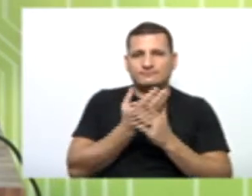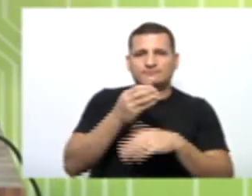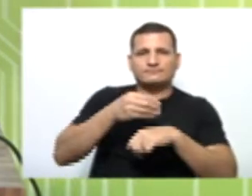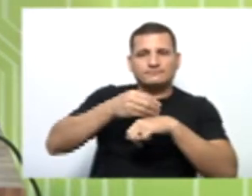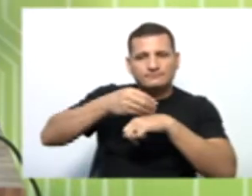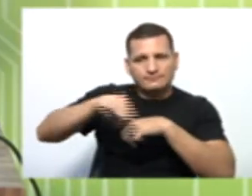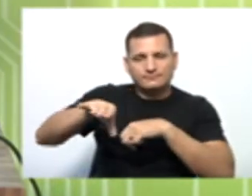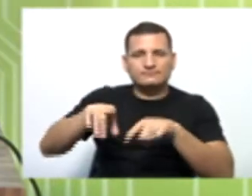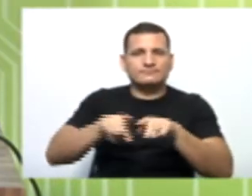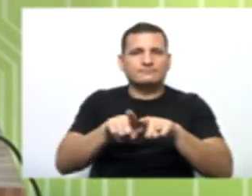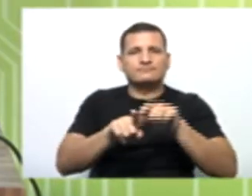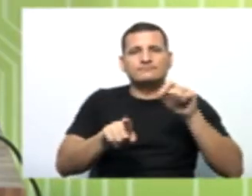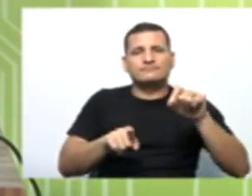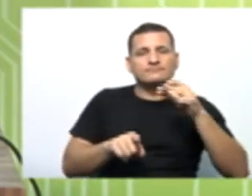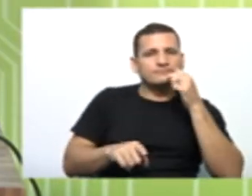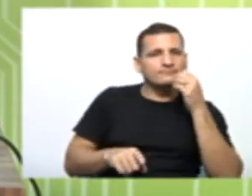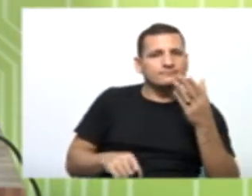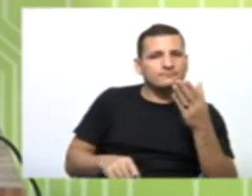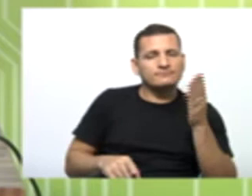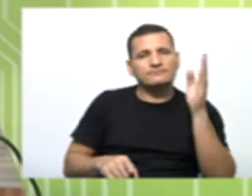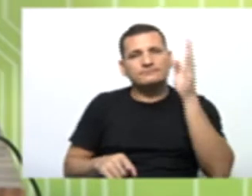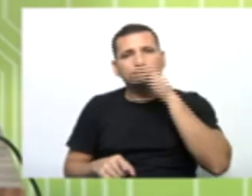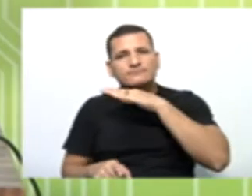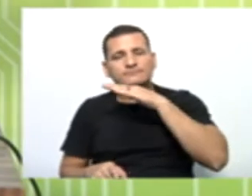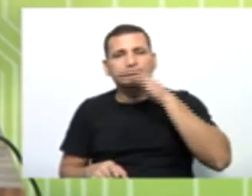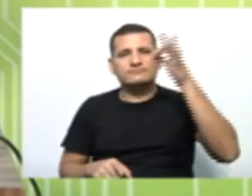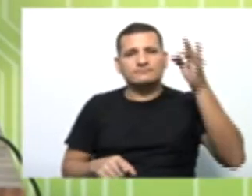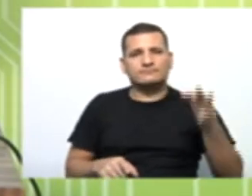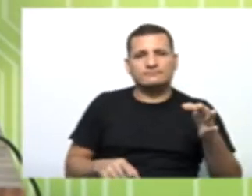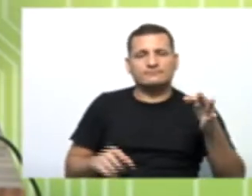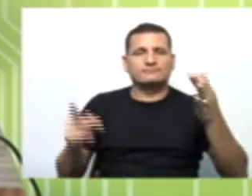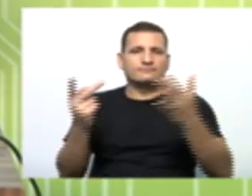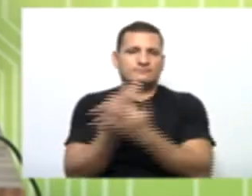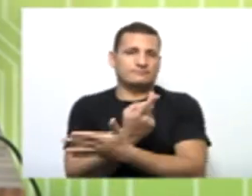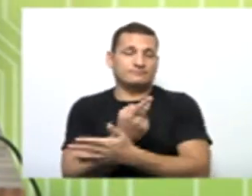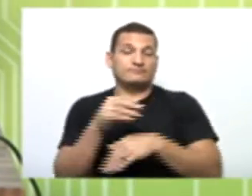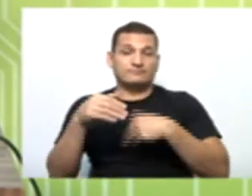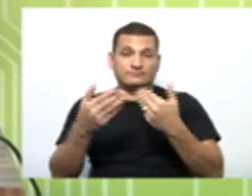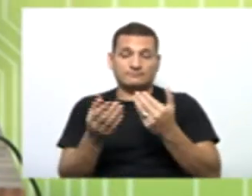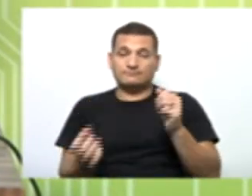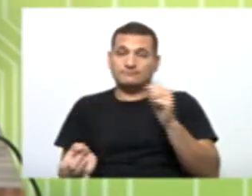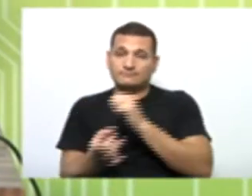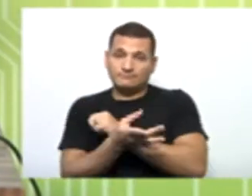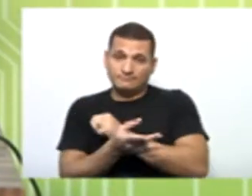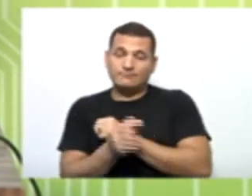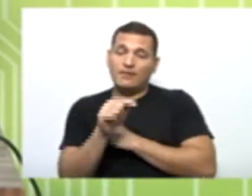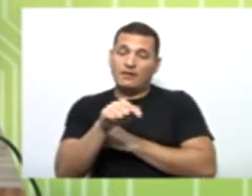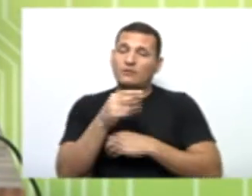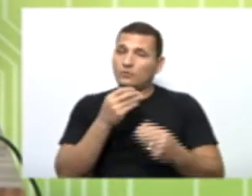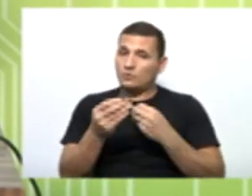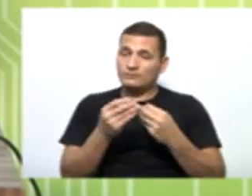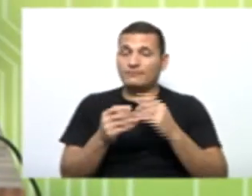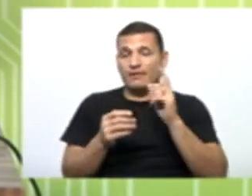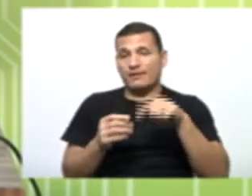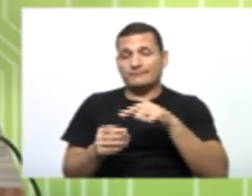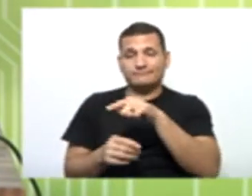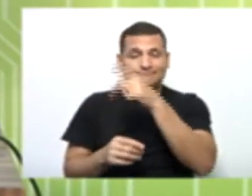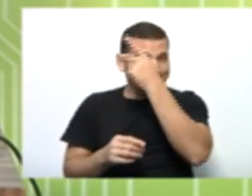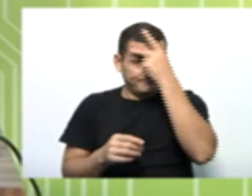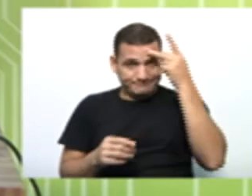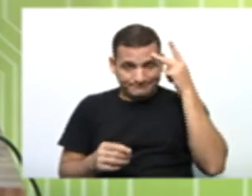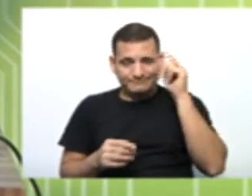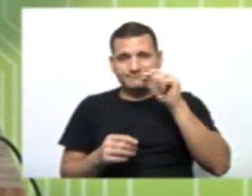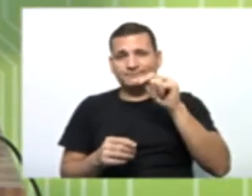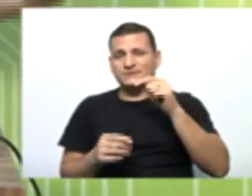em relação ao bem, ao mal, o que é certo, o que é errado. Então a corrupção ela existe quando a pessoa ela viola, né, um